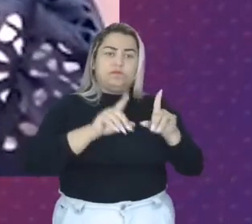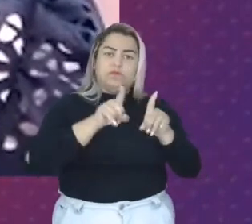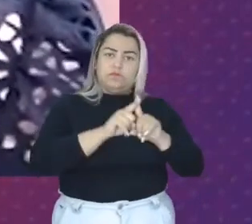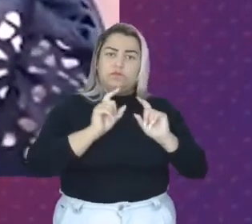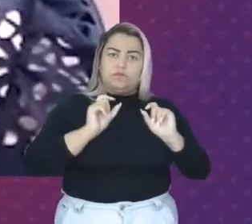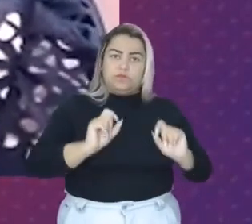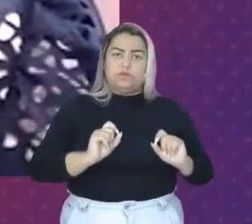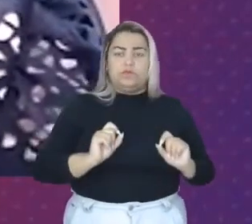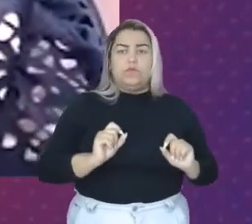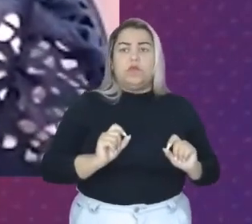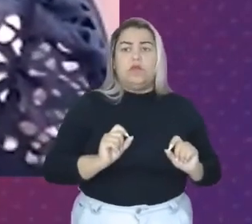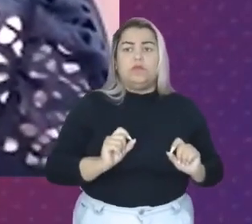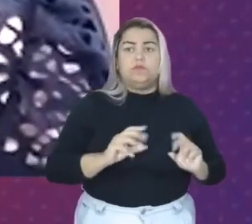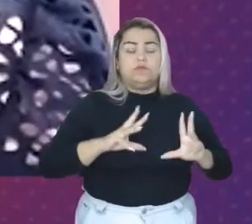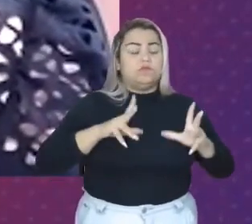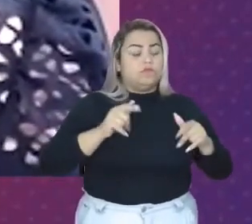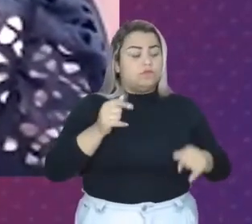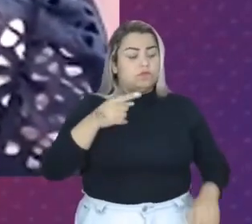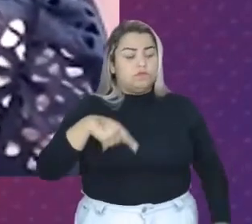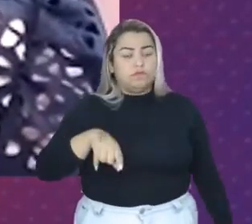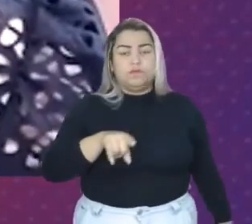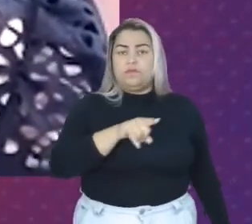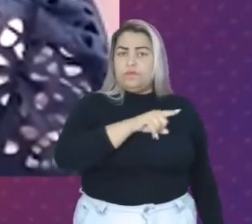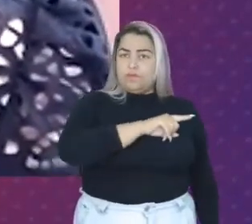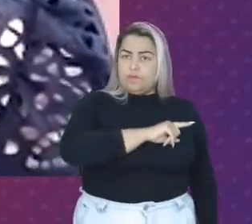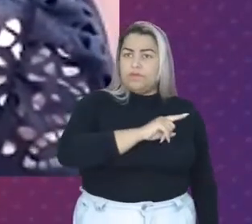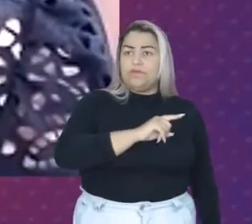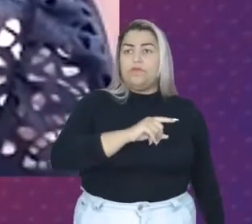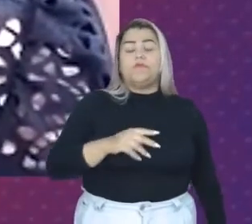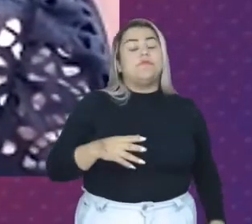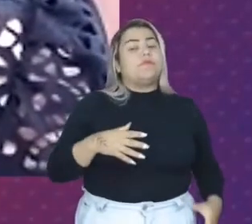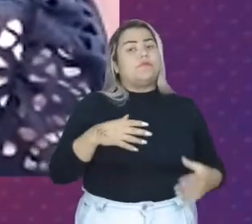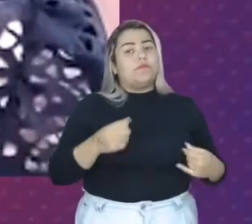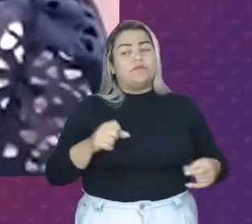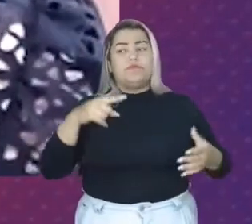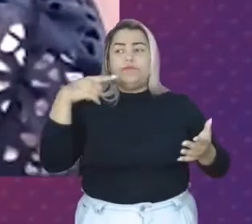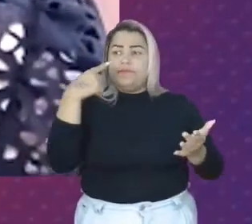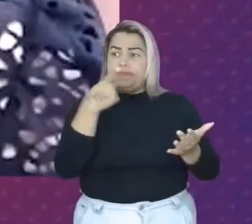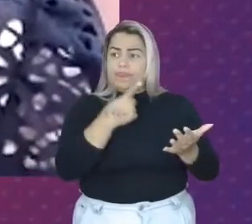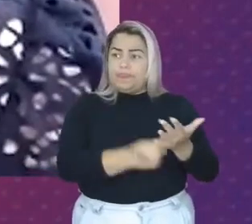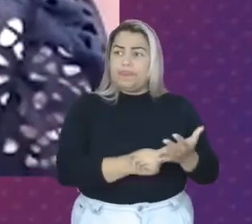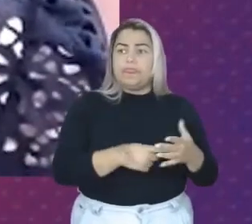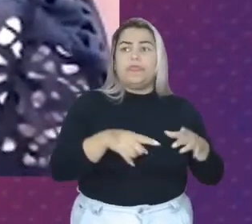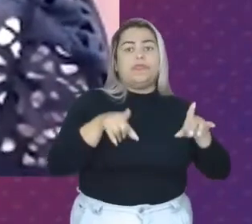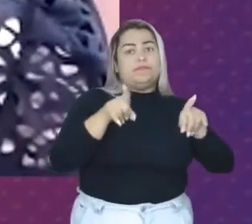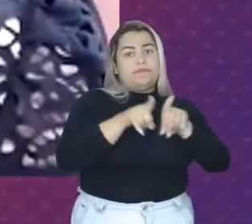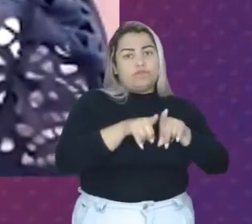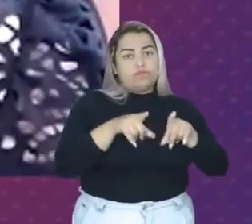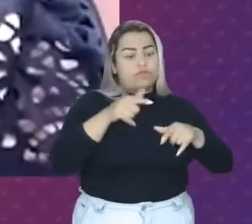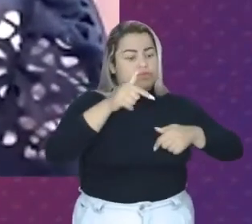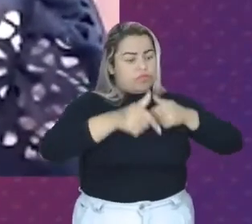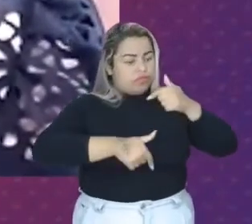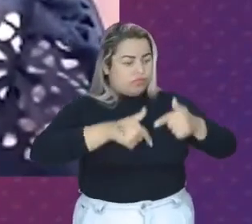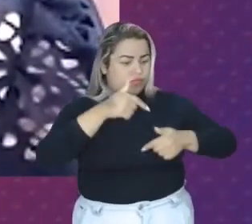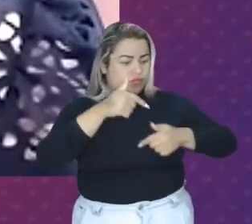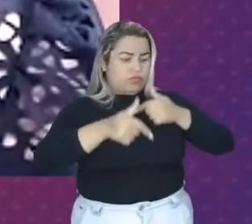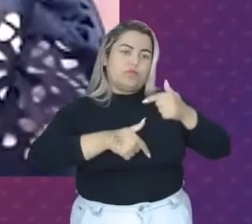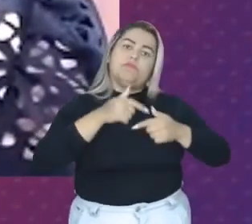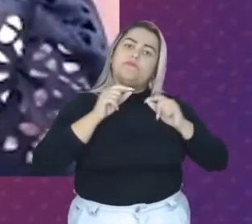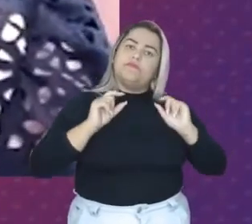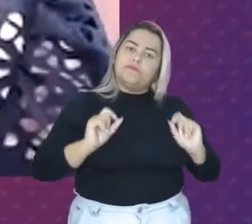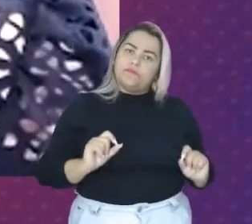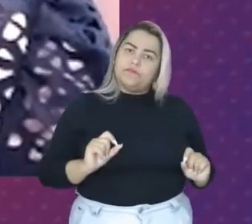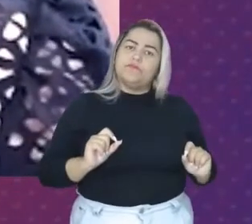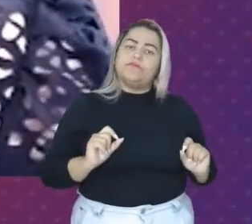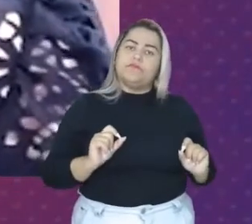todas nós, de certa forma, lutamos contra a reforma que precarizou o mundo do trabalho e que a